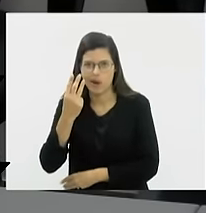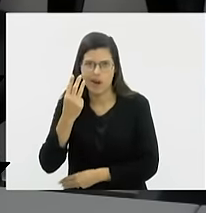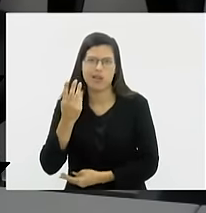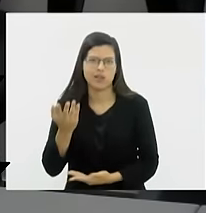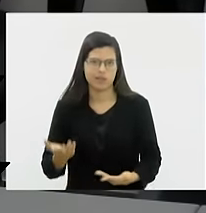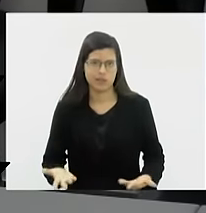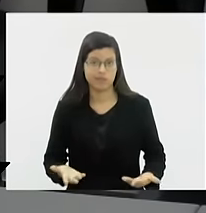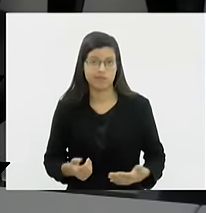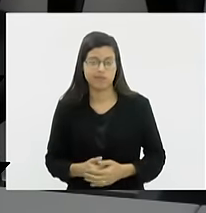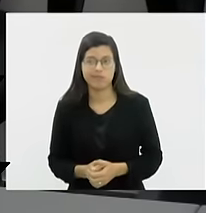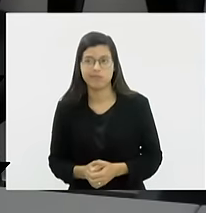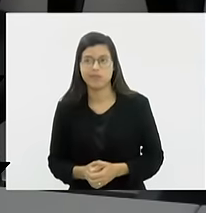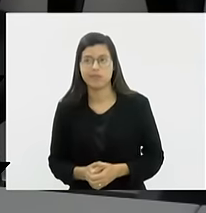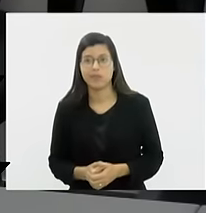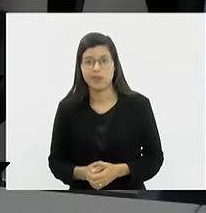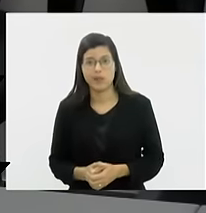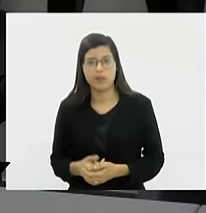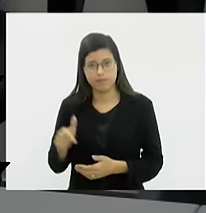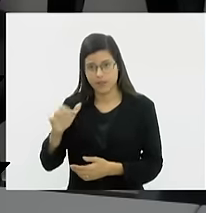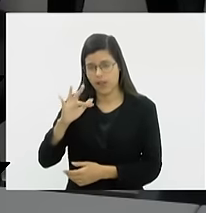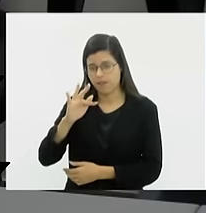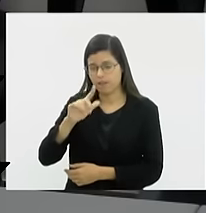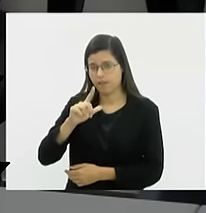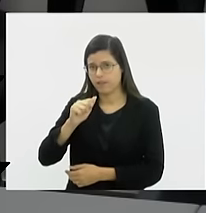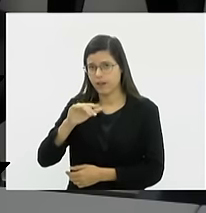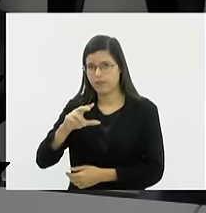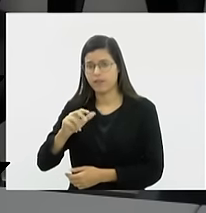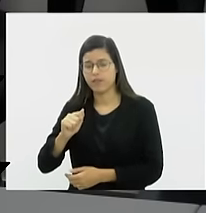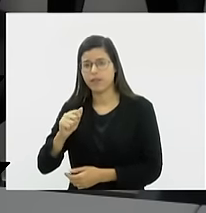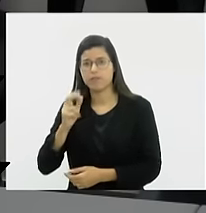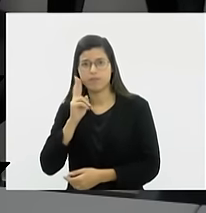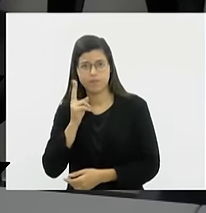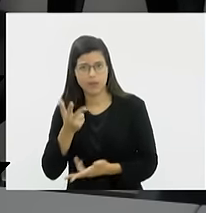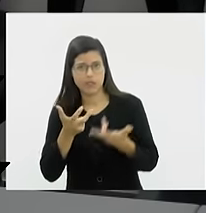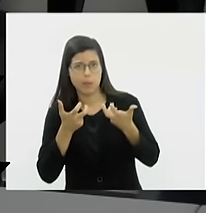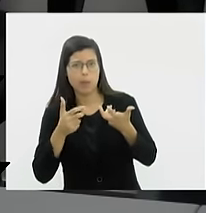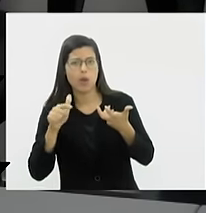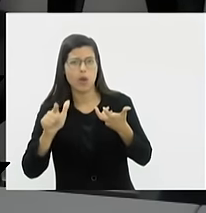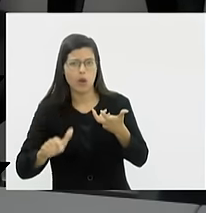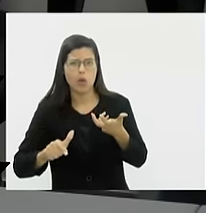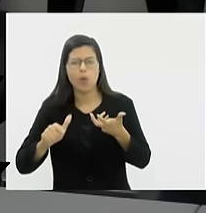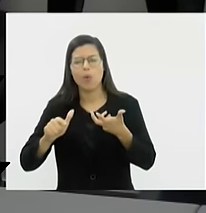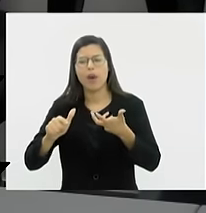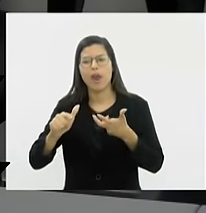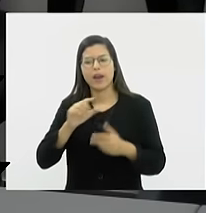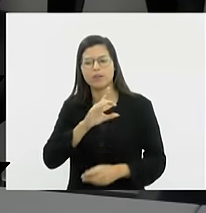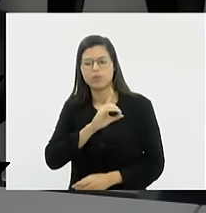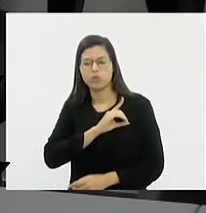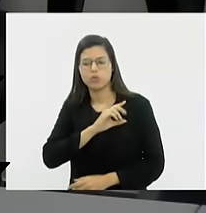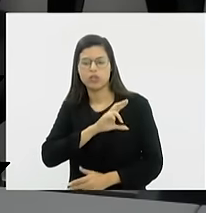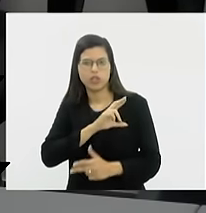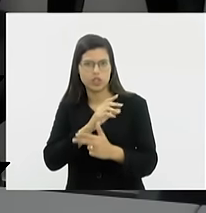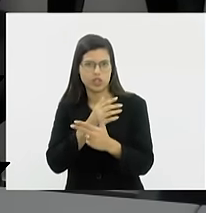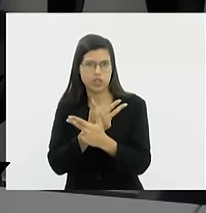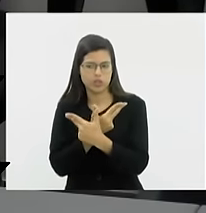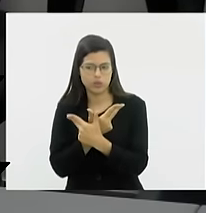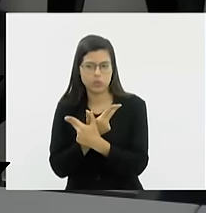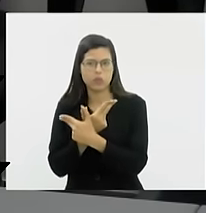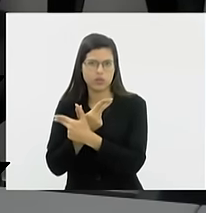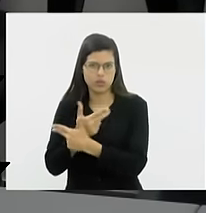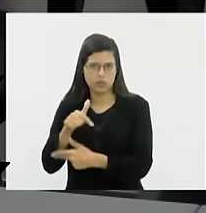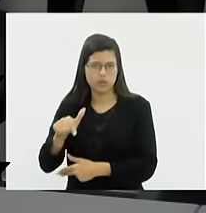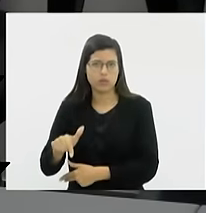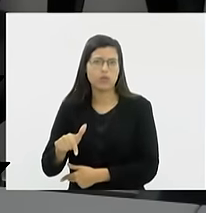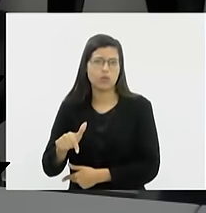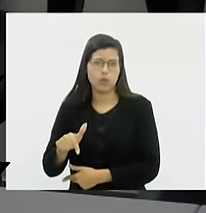3 horas. Que é exatamente lá para a Fundação Cristo Redentor, Caxias. Aí eles alegam que a estrada está ruim, a estrada está até boa. Estive